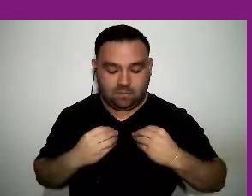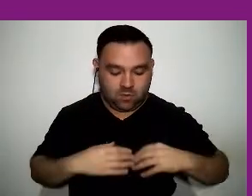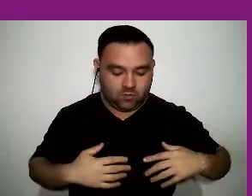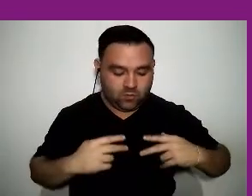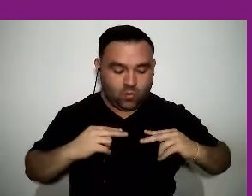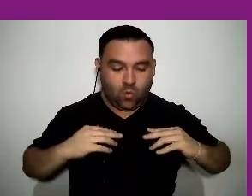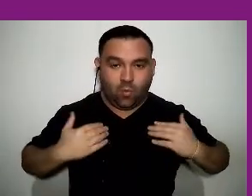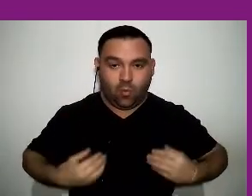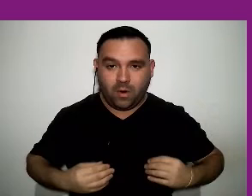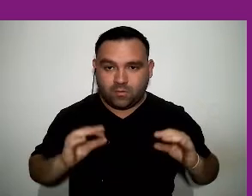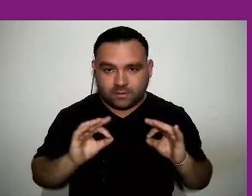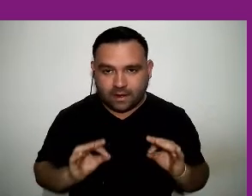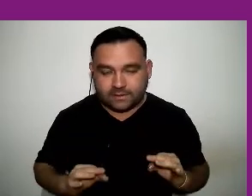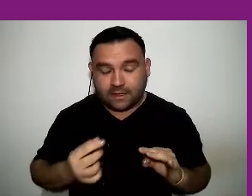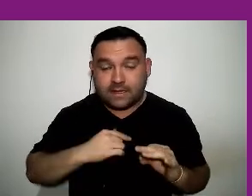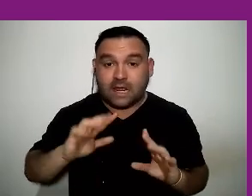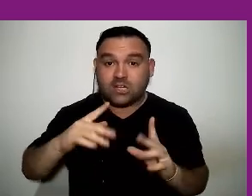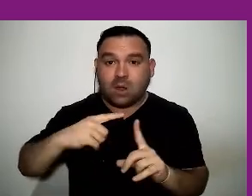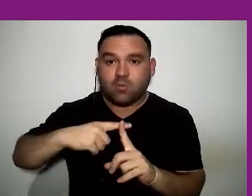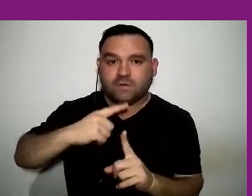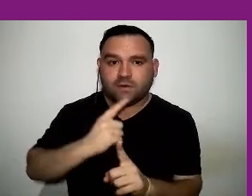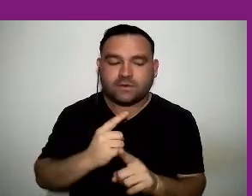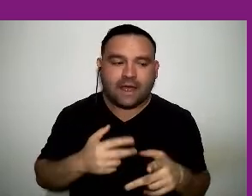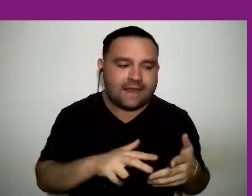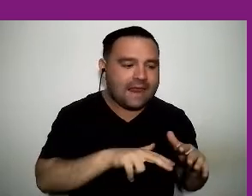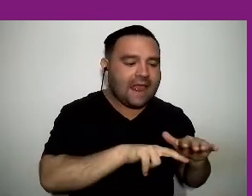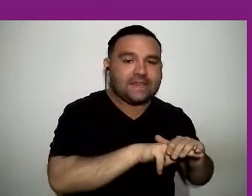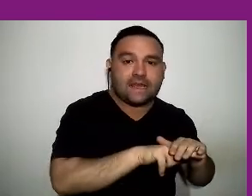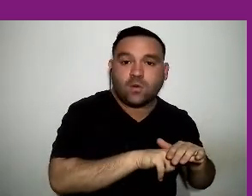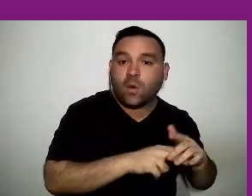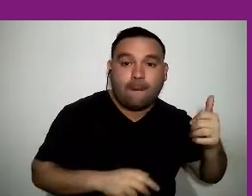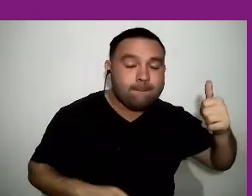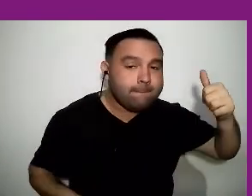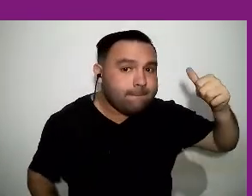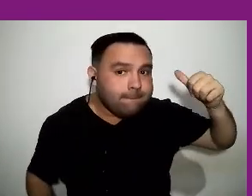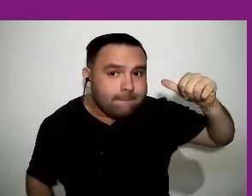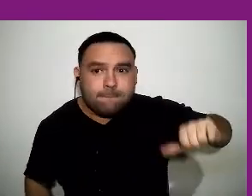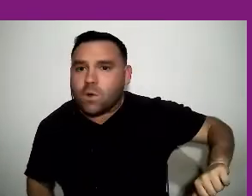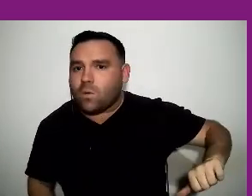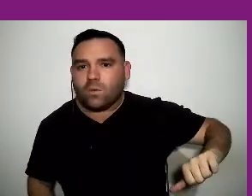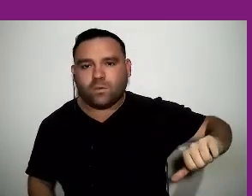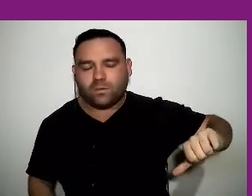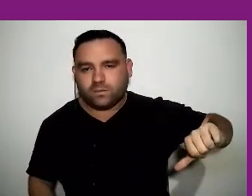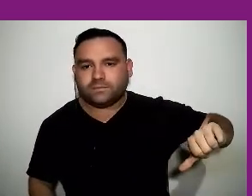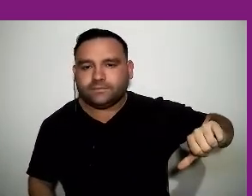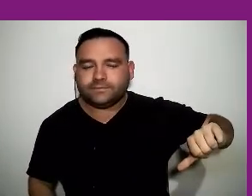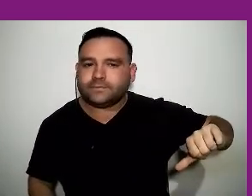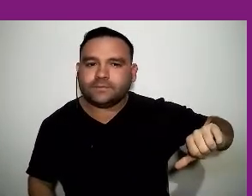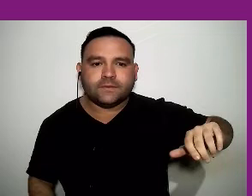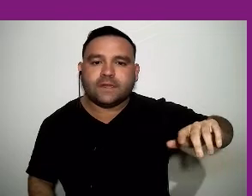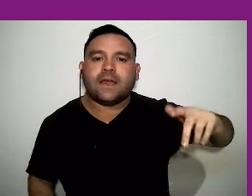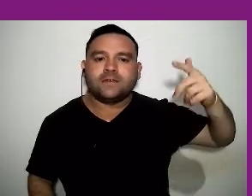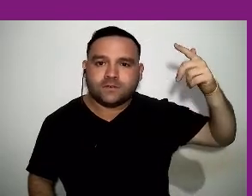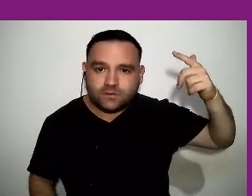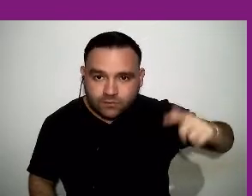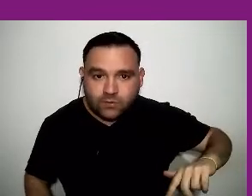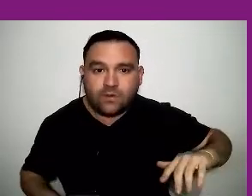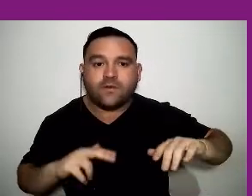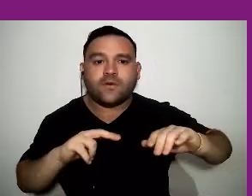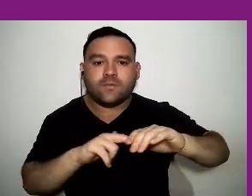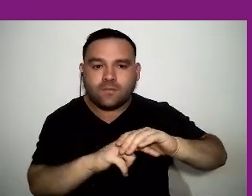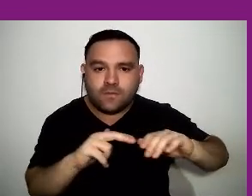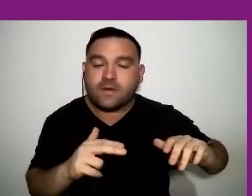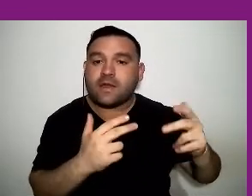mas já estava positivo, aí ele interna e piora progressivamente, foi repetida a tomografia nas